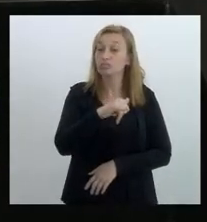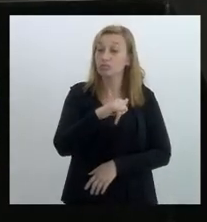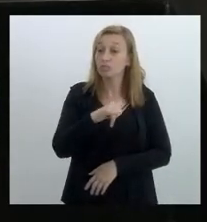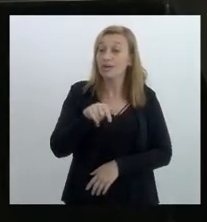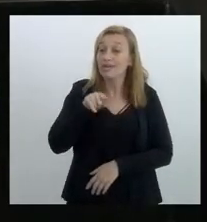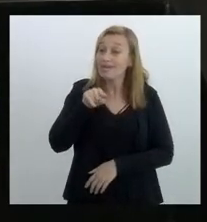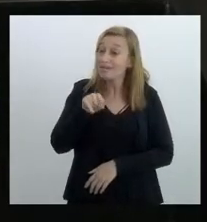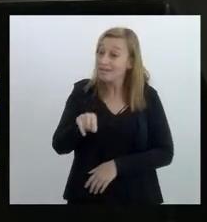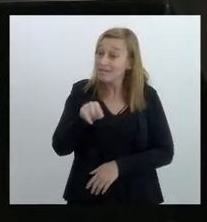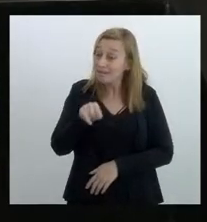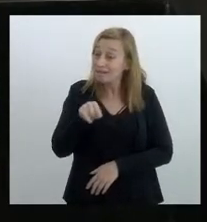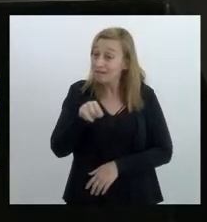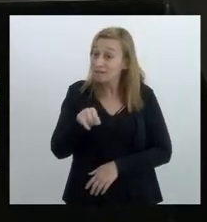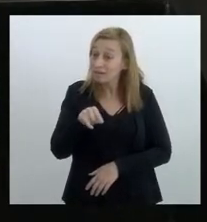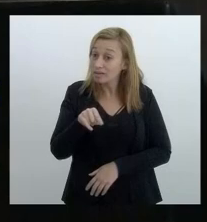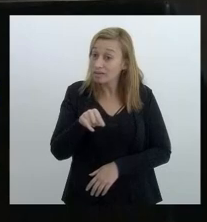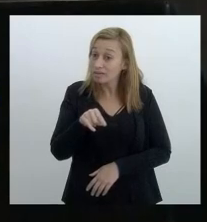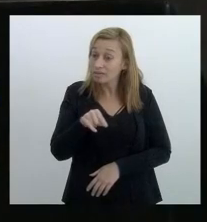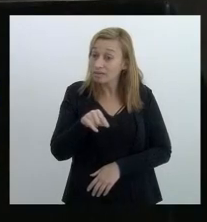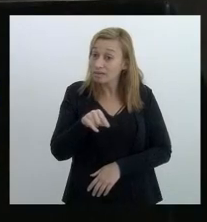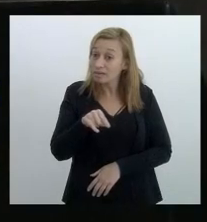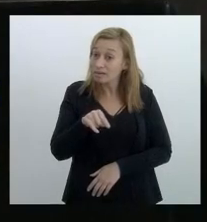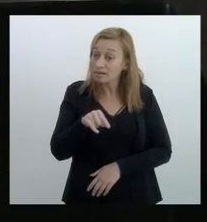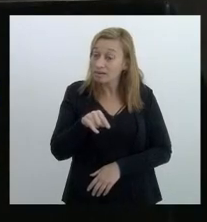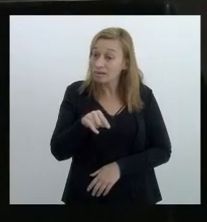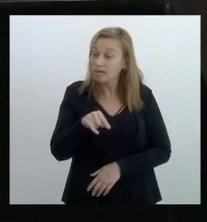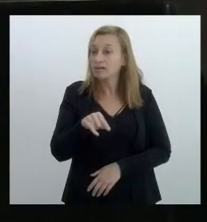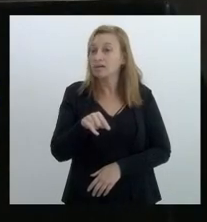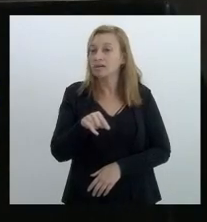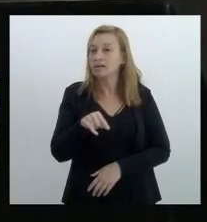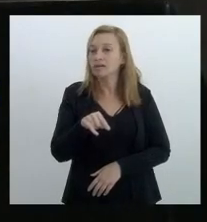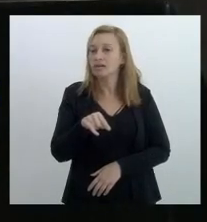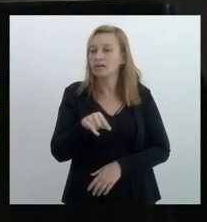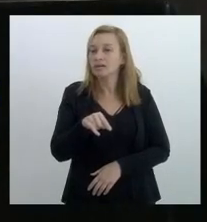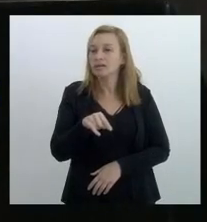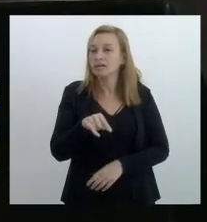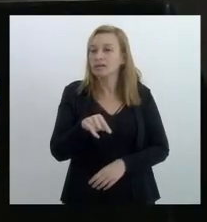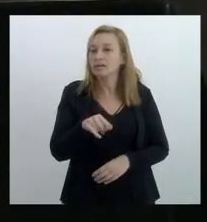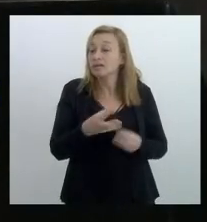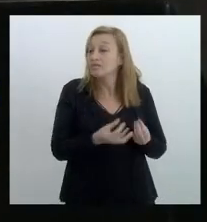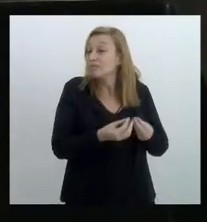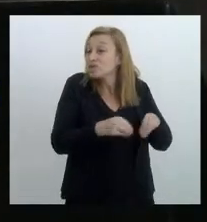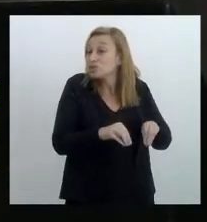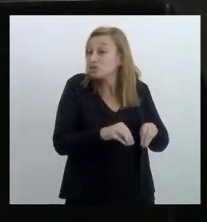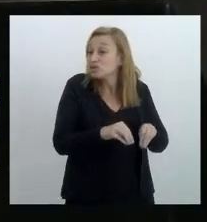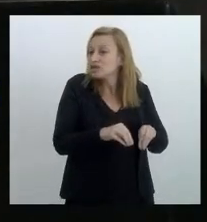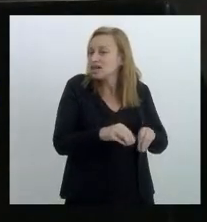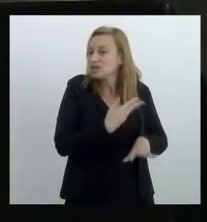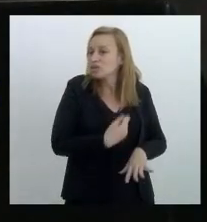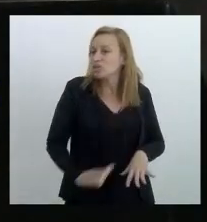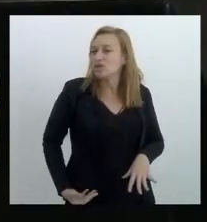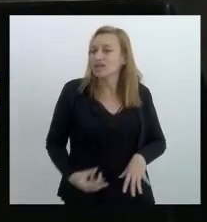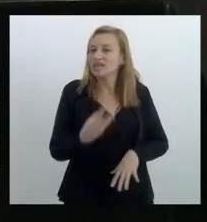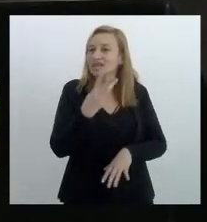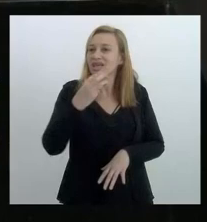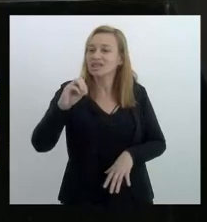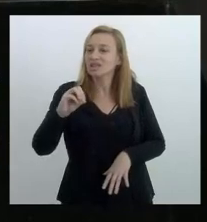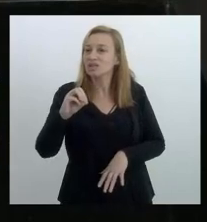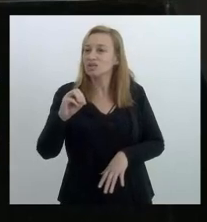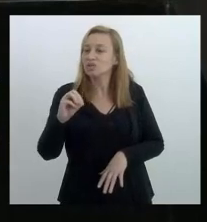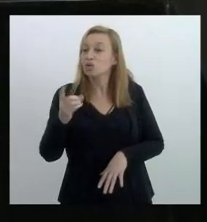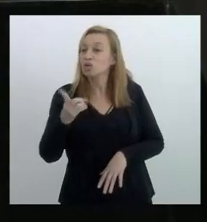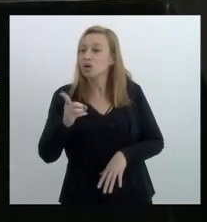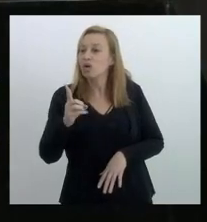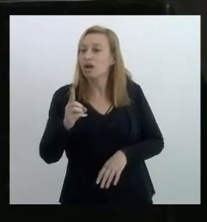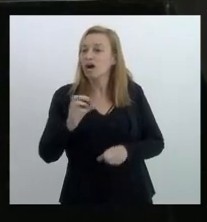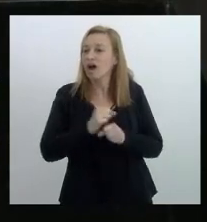vai causar ao governo uma previsão de US$ 300 mil anuais. E o